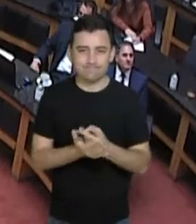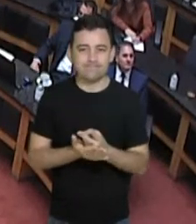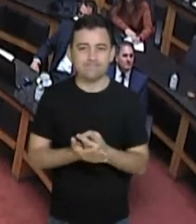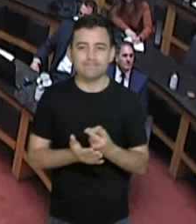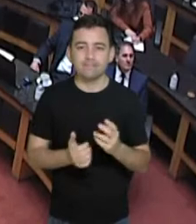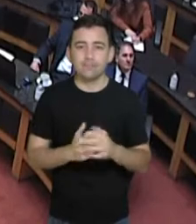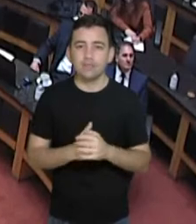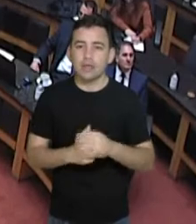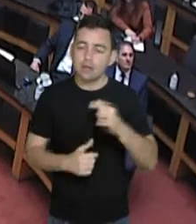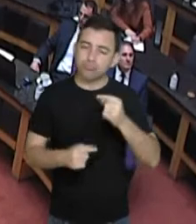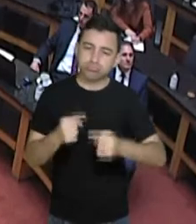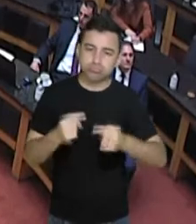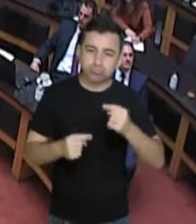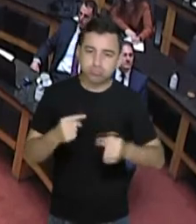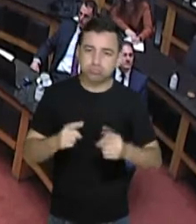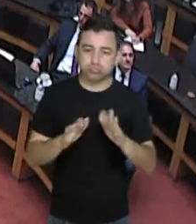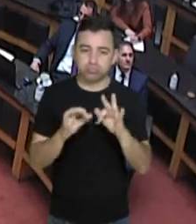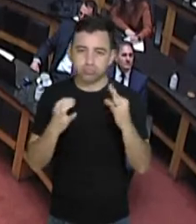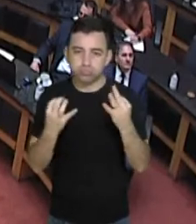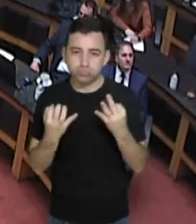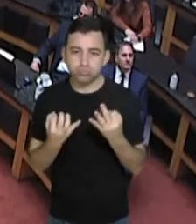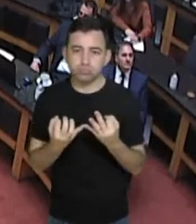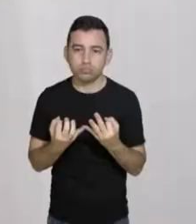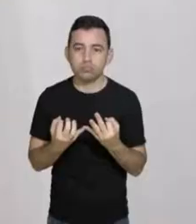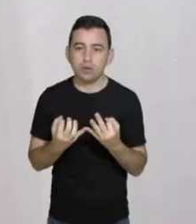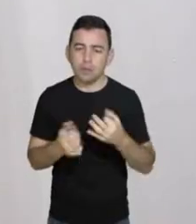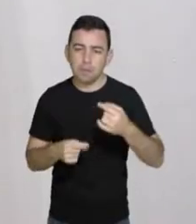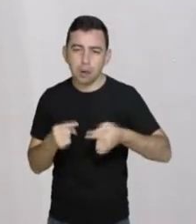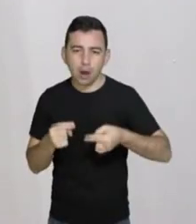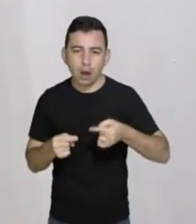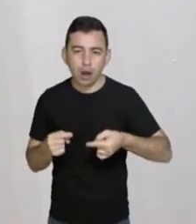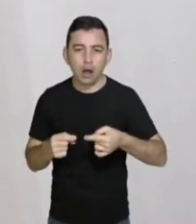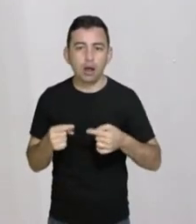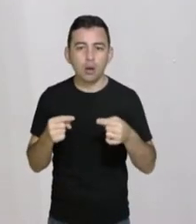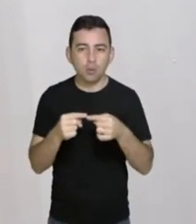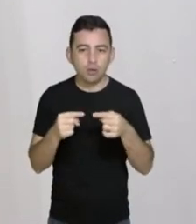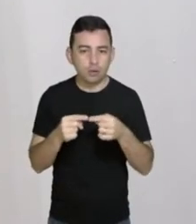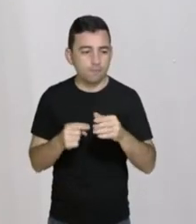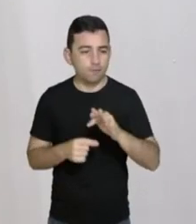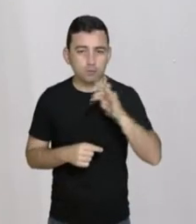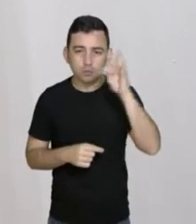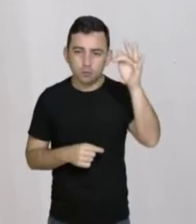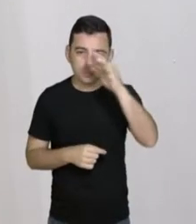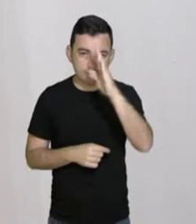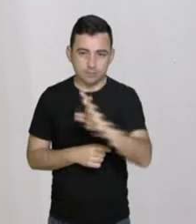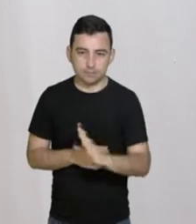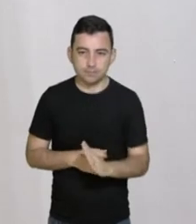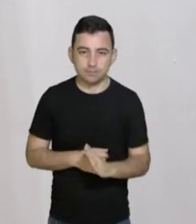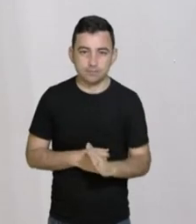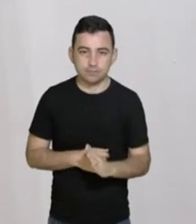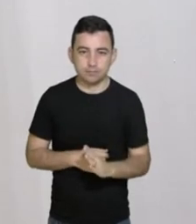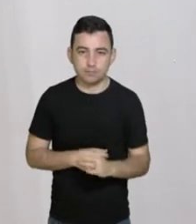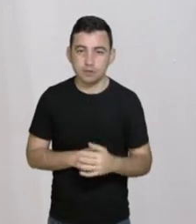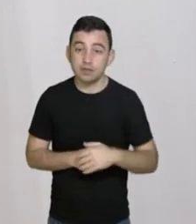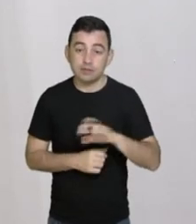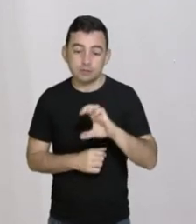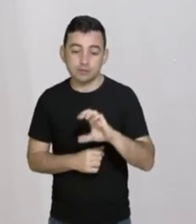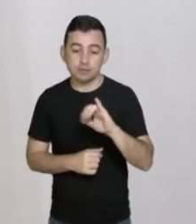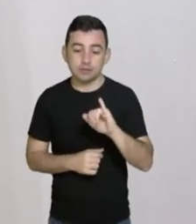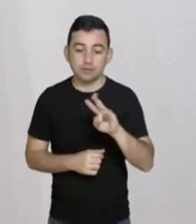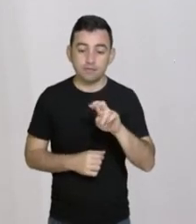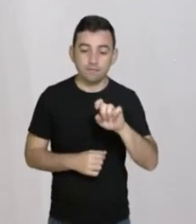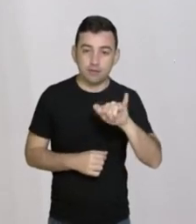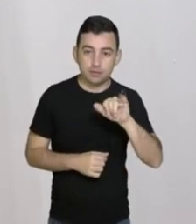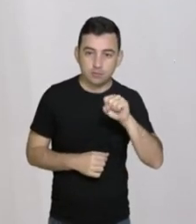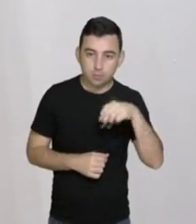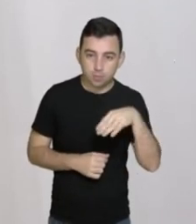nas discussões da família, aos debates pertinentes ao futuro do país. O civismo, o respeito